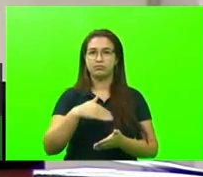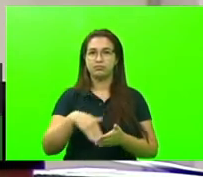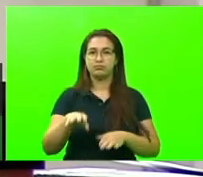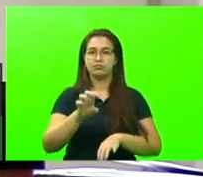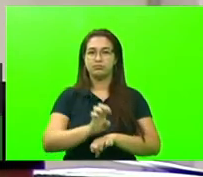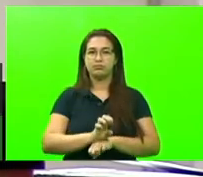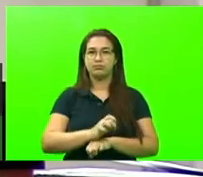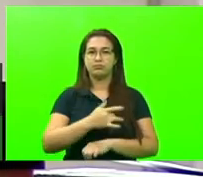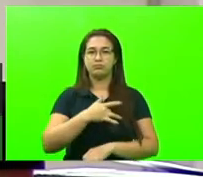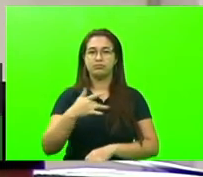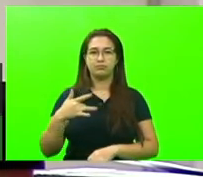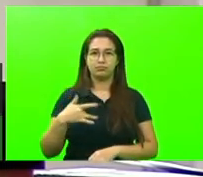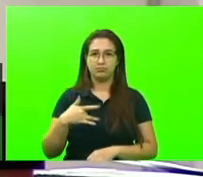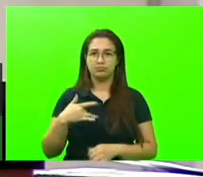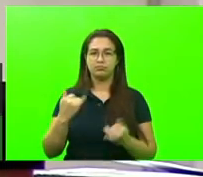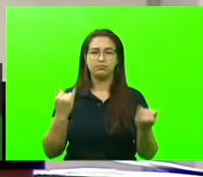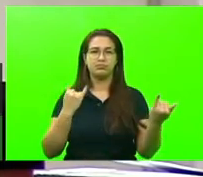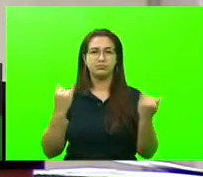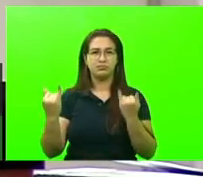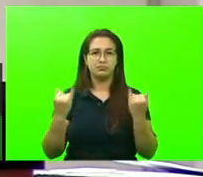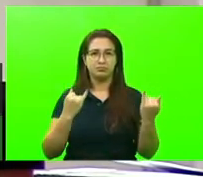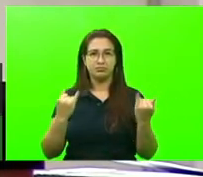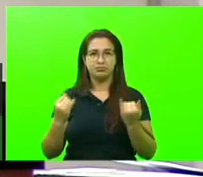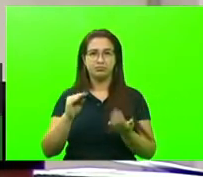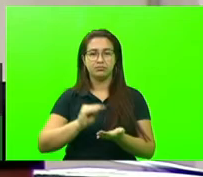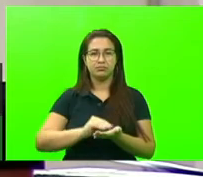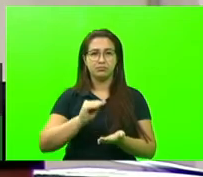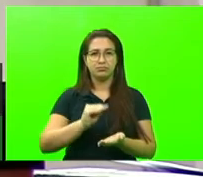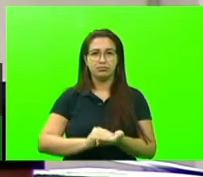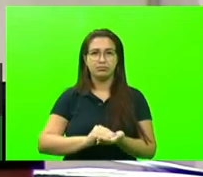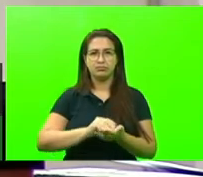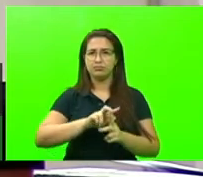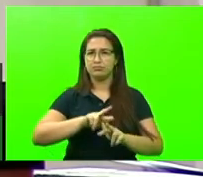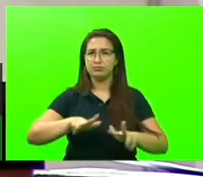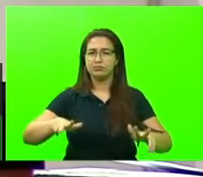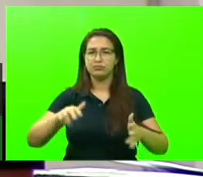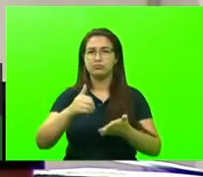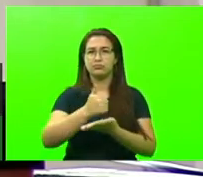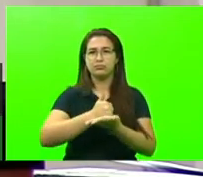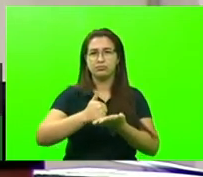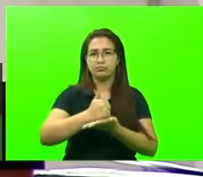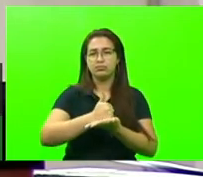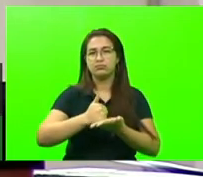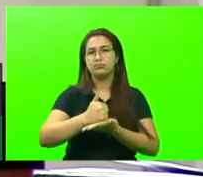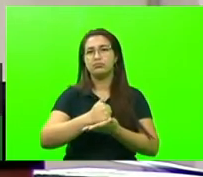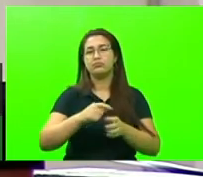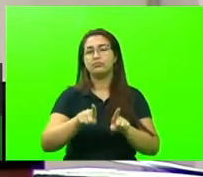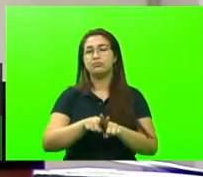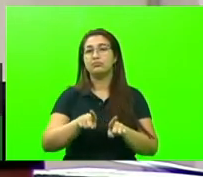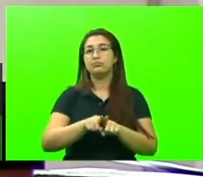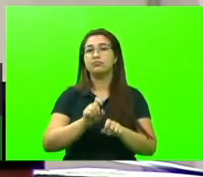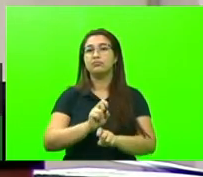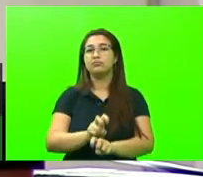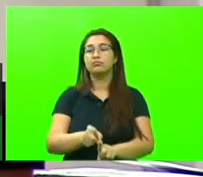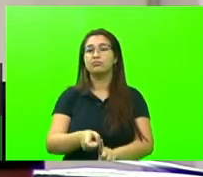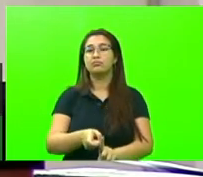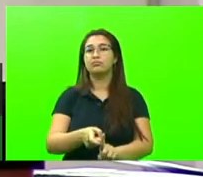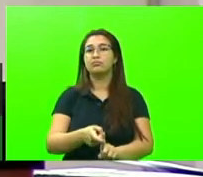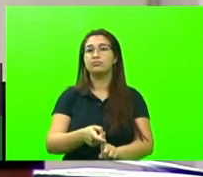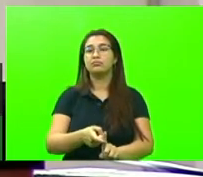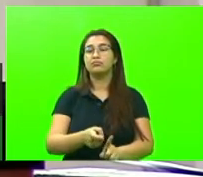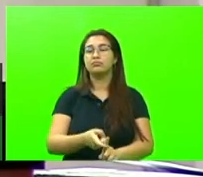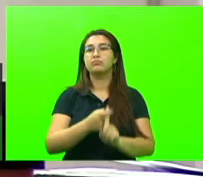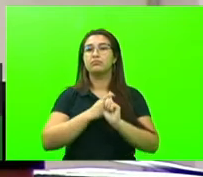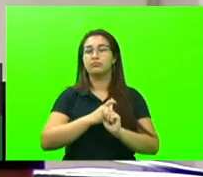da Saúde informações acerca da falta de diversos medicamentos e suspensão das sessões de quimioterapia no